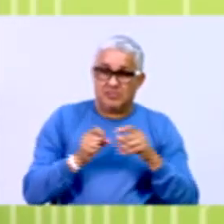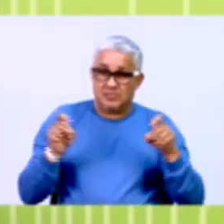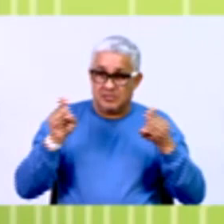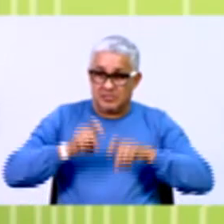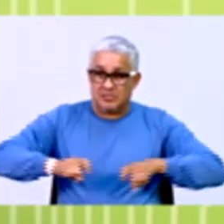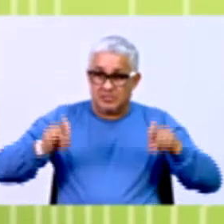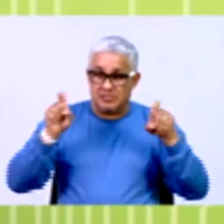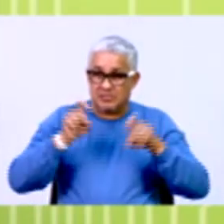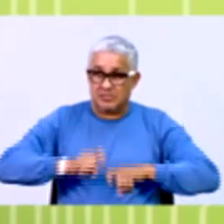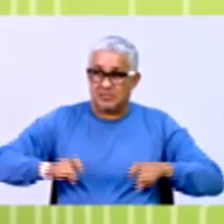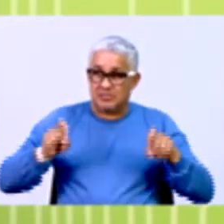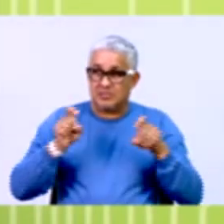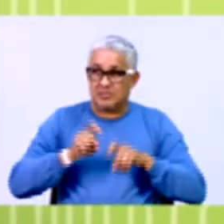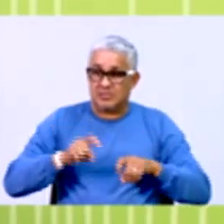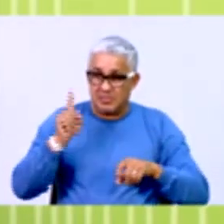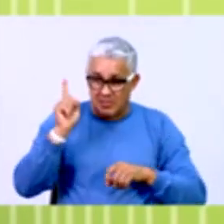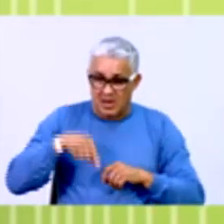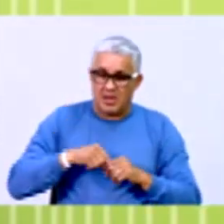o computador como